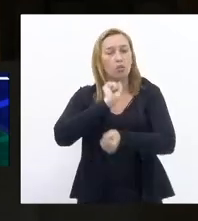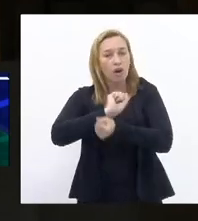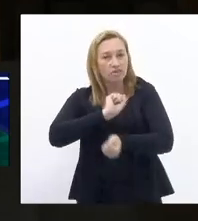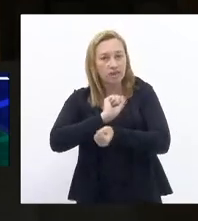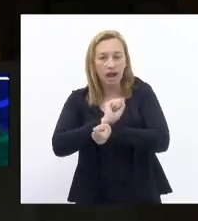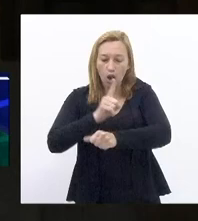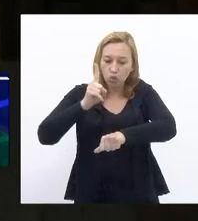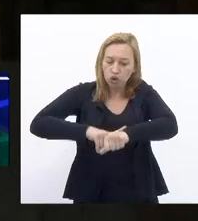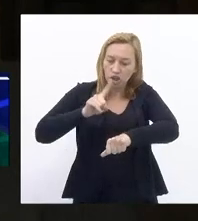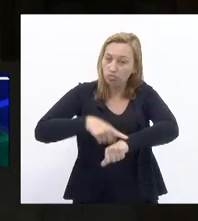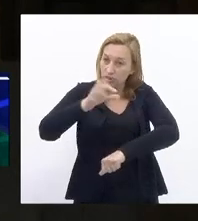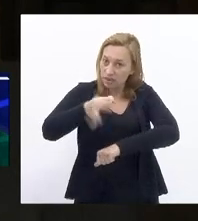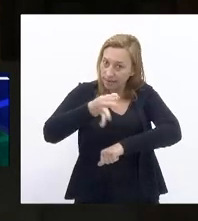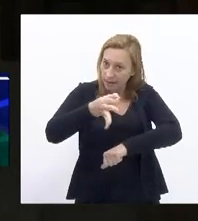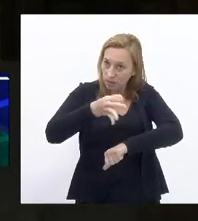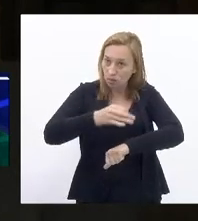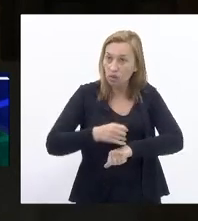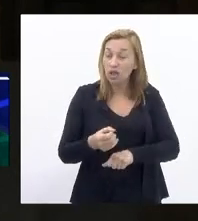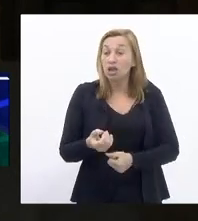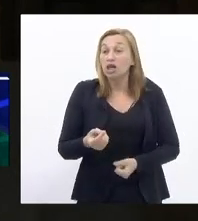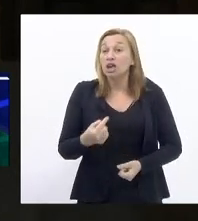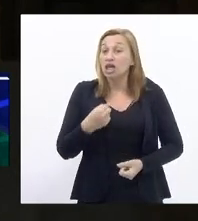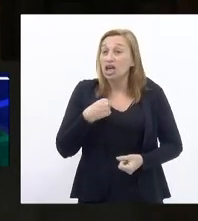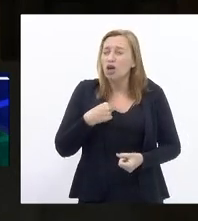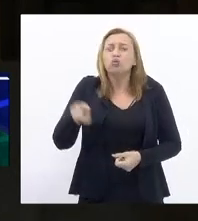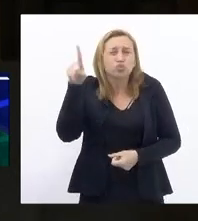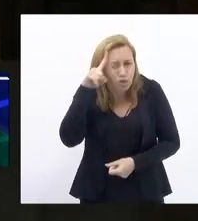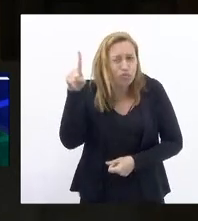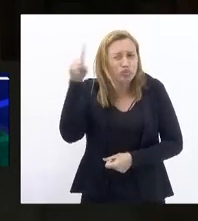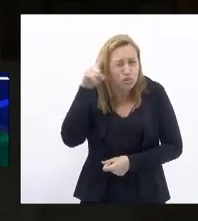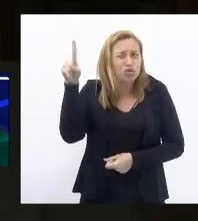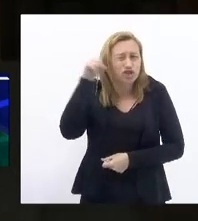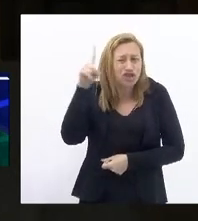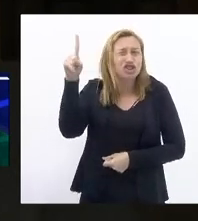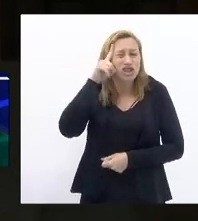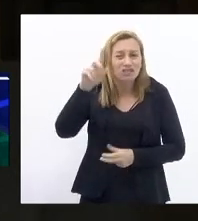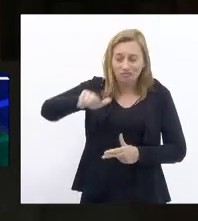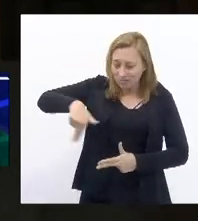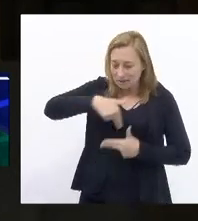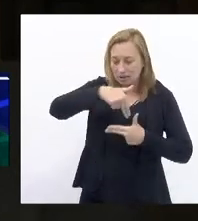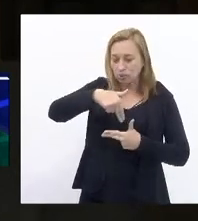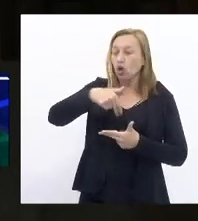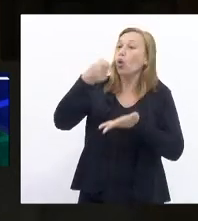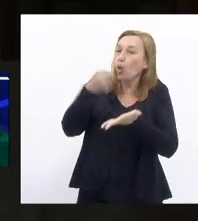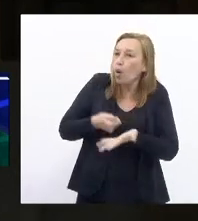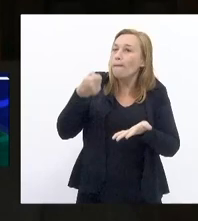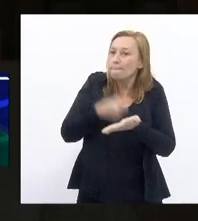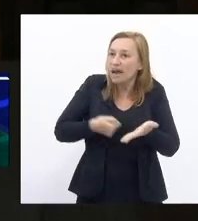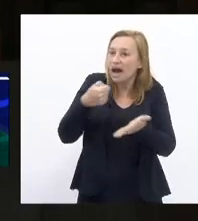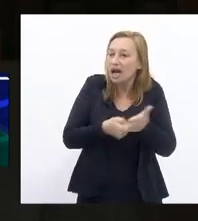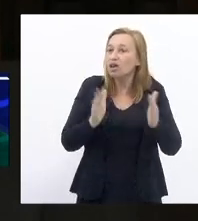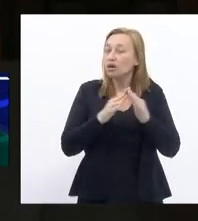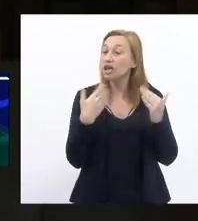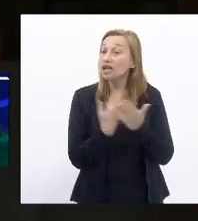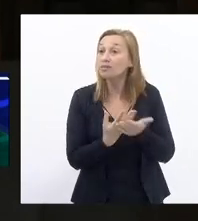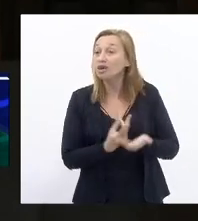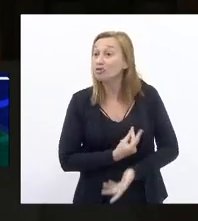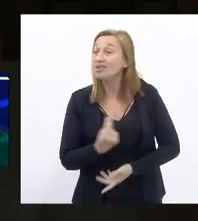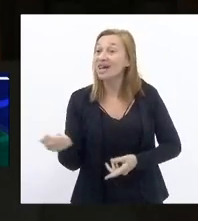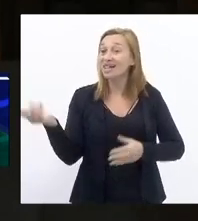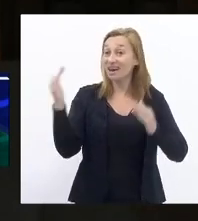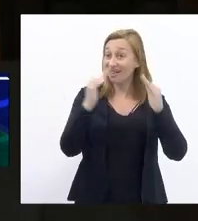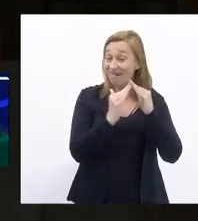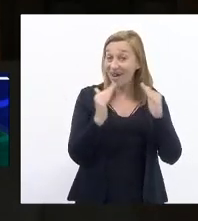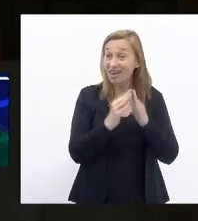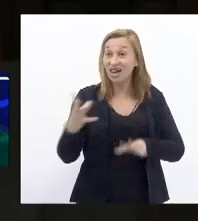tempo regimental. Nem que eu tenha que vir todos os dias a essa tribuna cobrar que esse requerimento saia dessa casa e